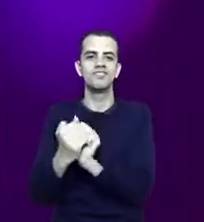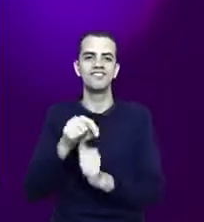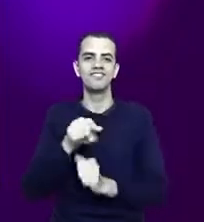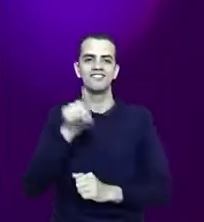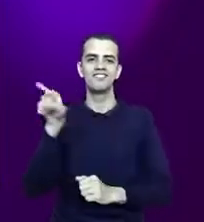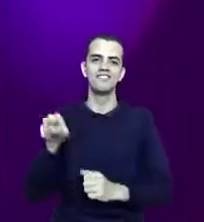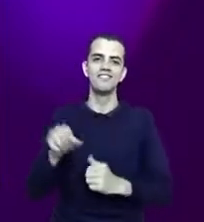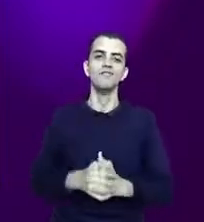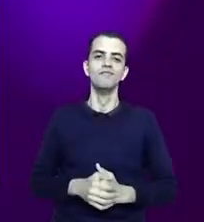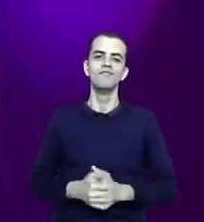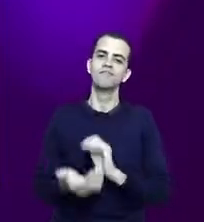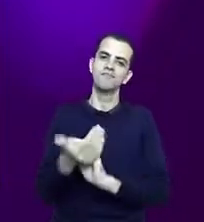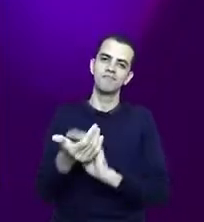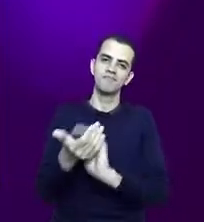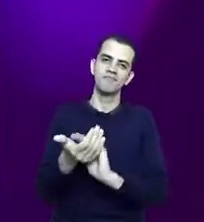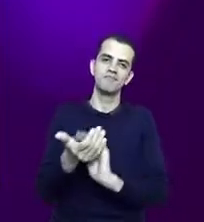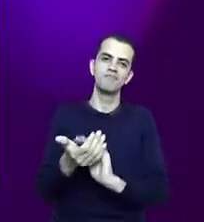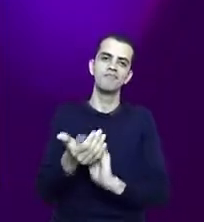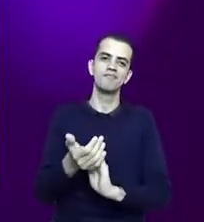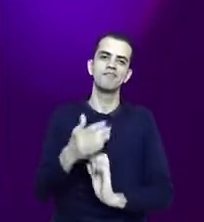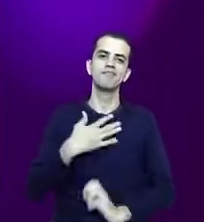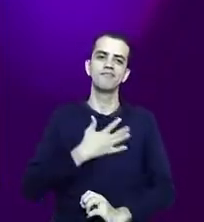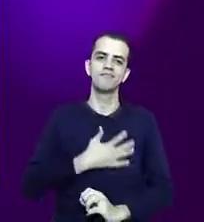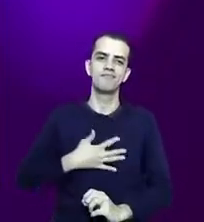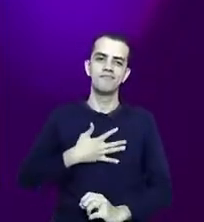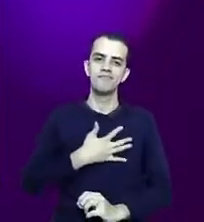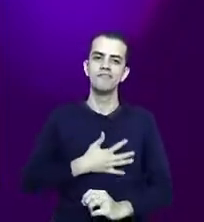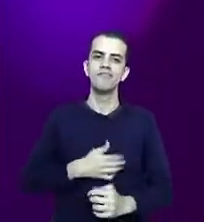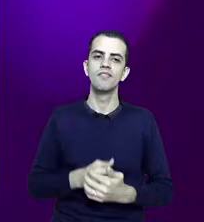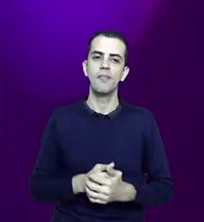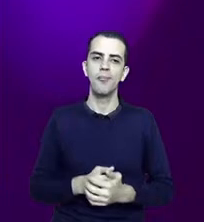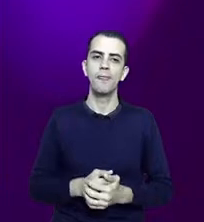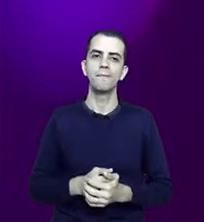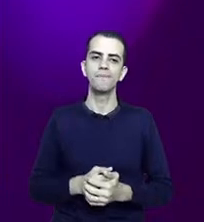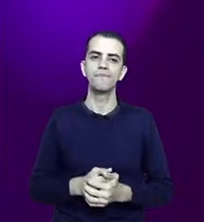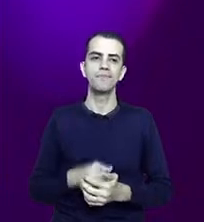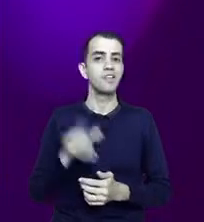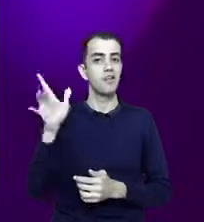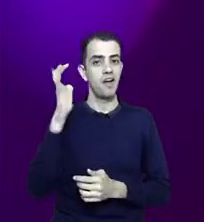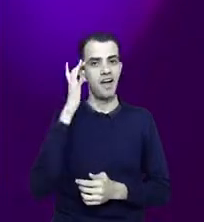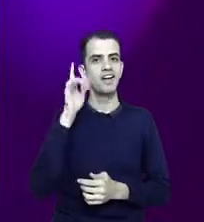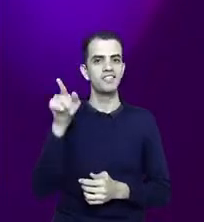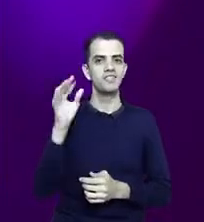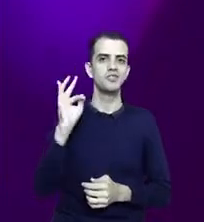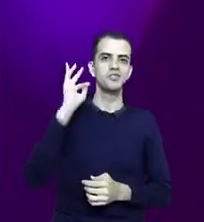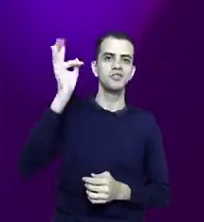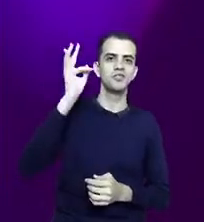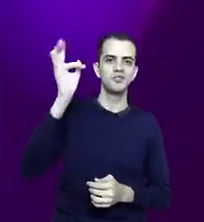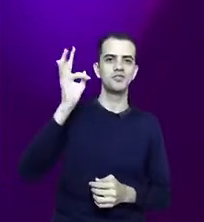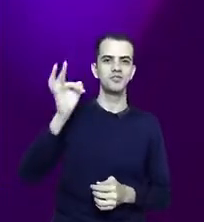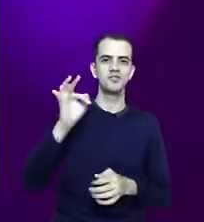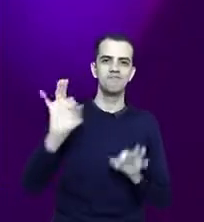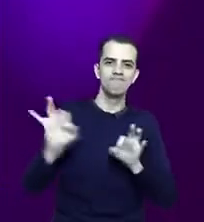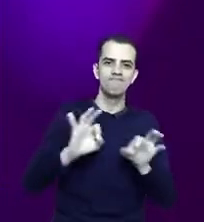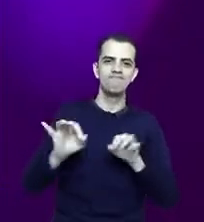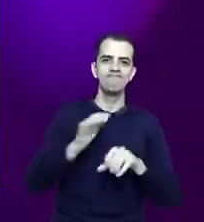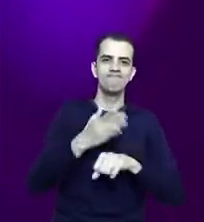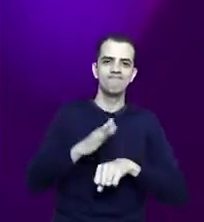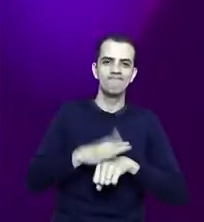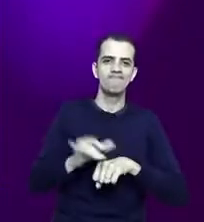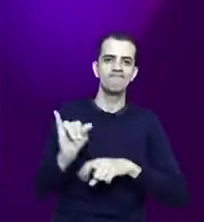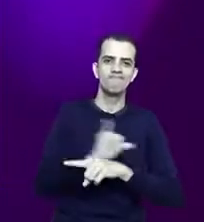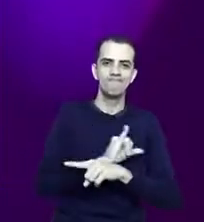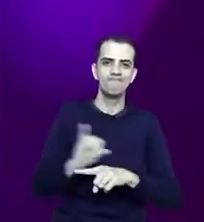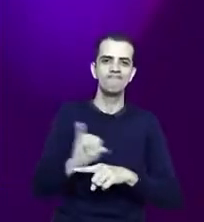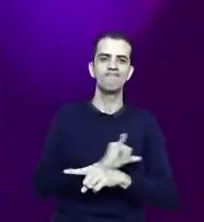Então, parabéns aí, eu acho que realmente, esse aí é o futuro do planejamento, né? Dessas